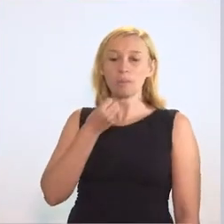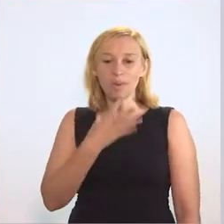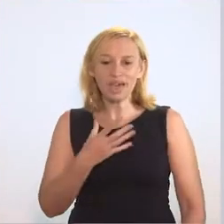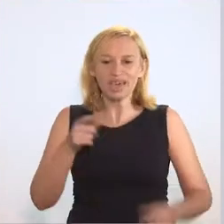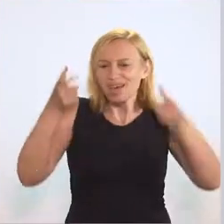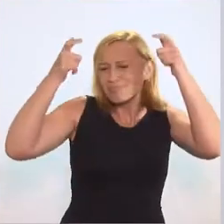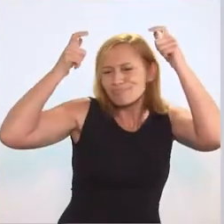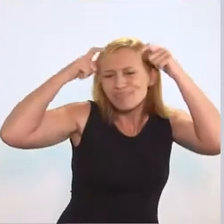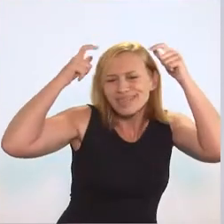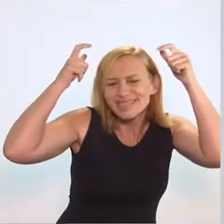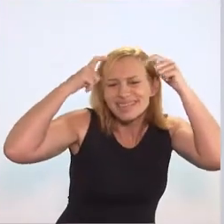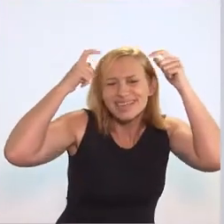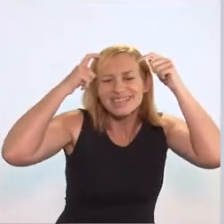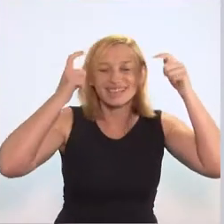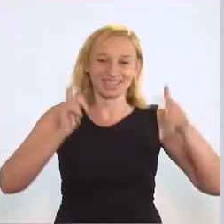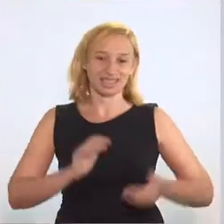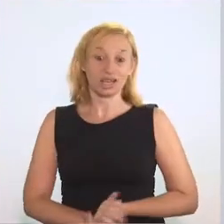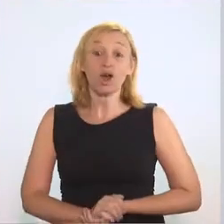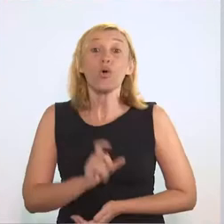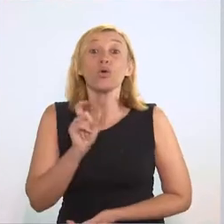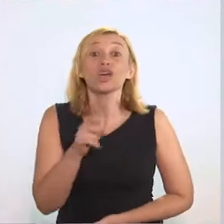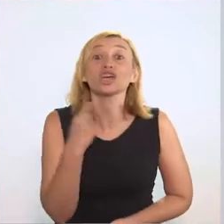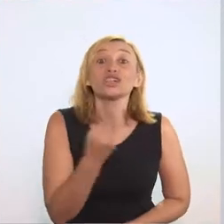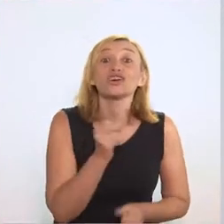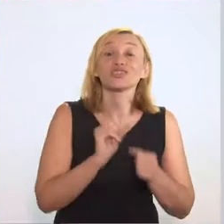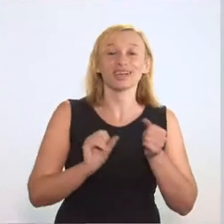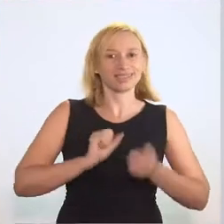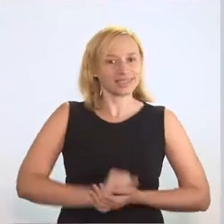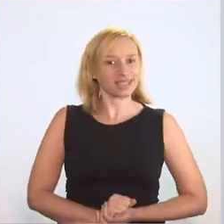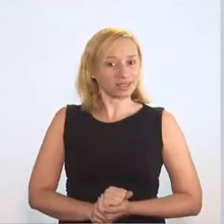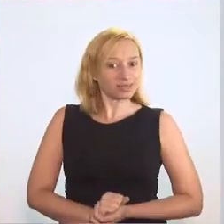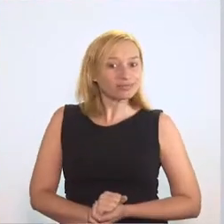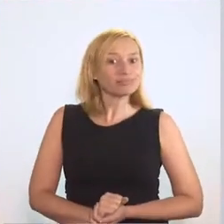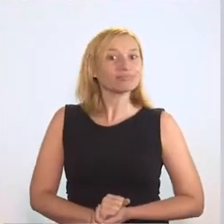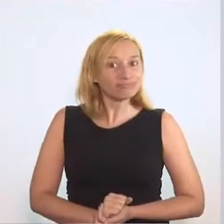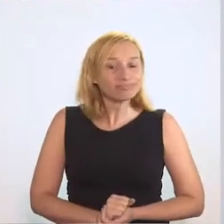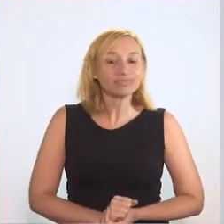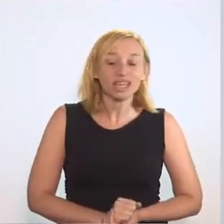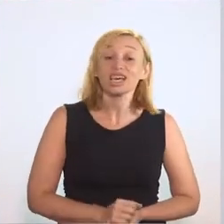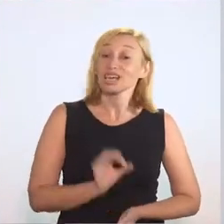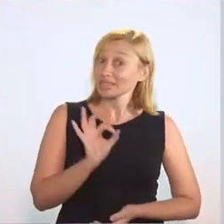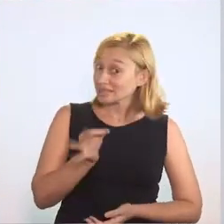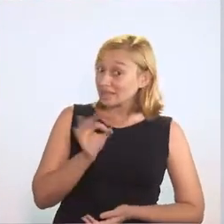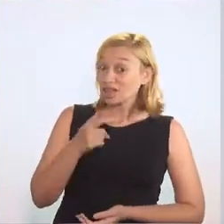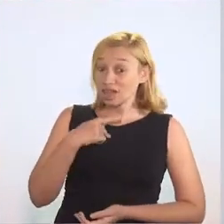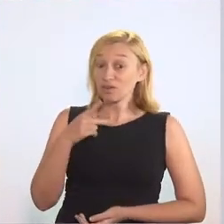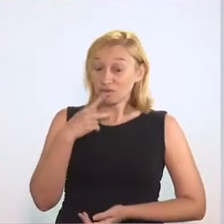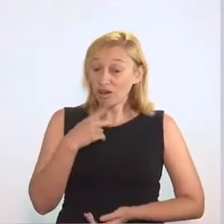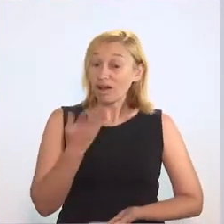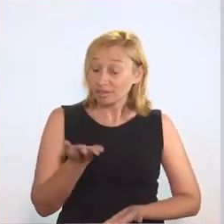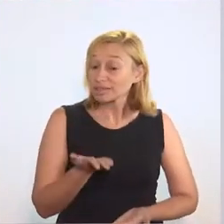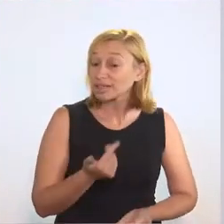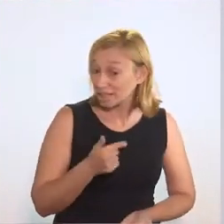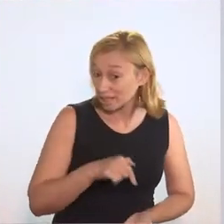bem, princesinha. Falou muito bem. E o que a gente faz? E eu ainda me pego fazendo, confesso,